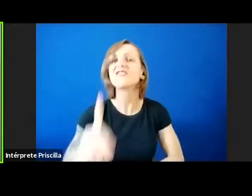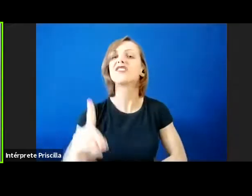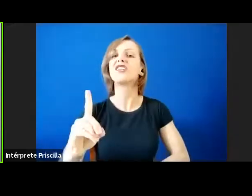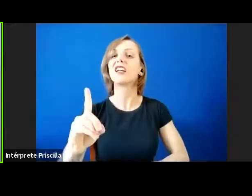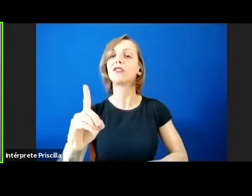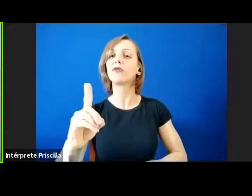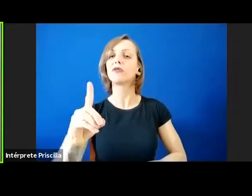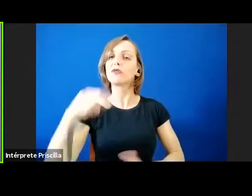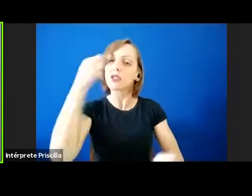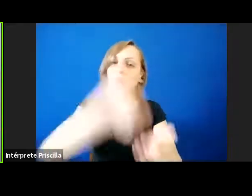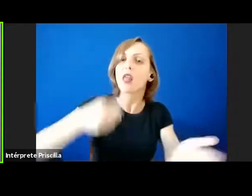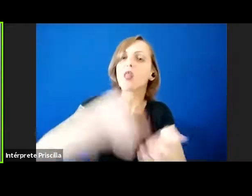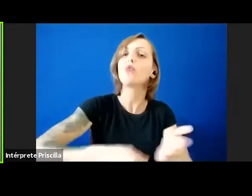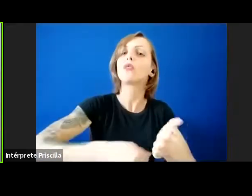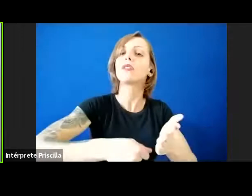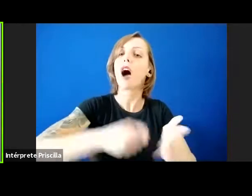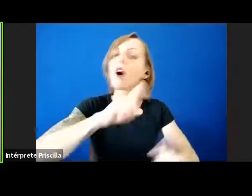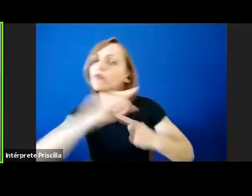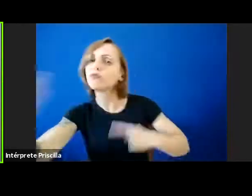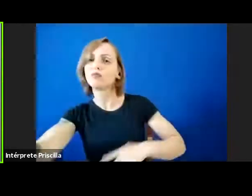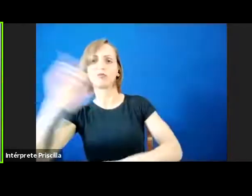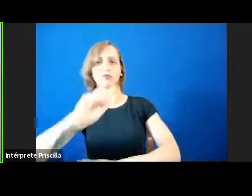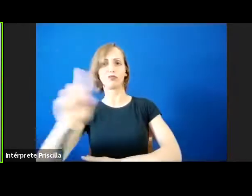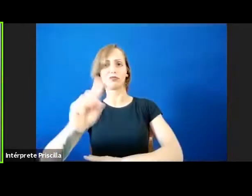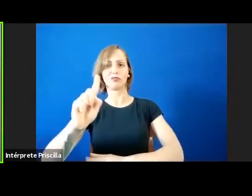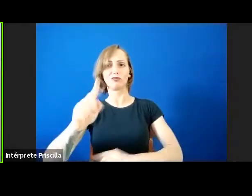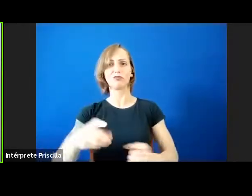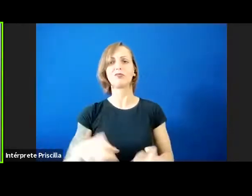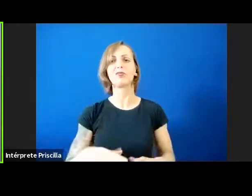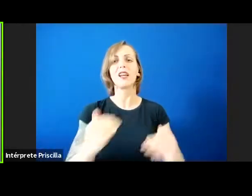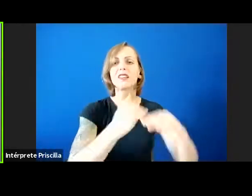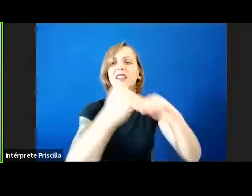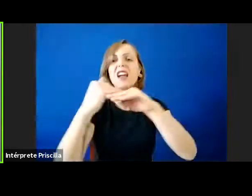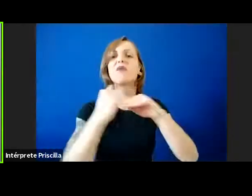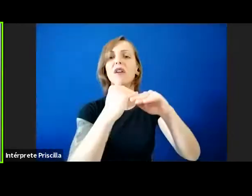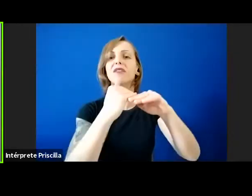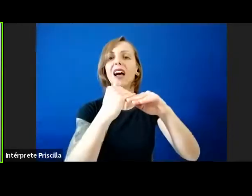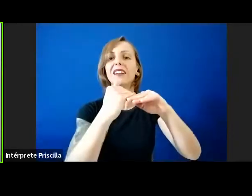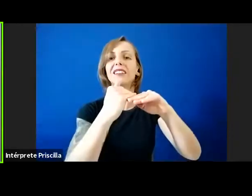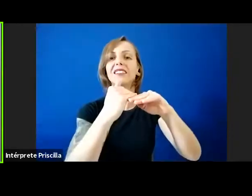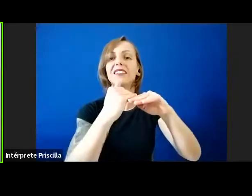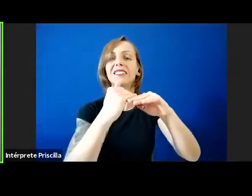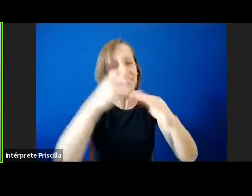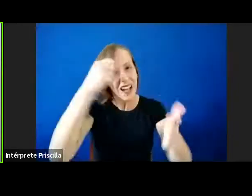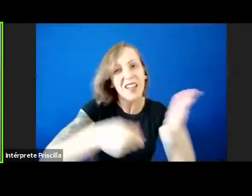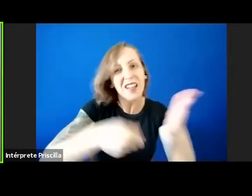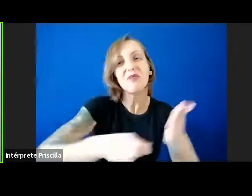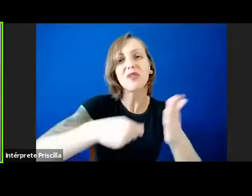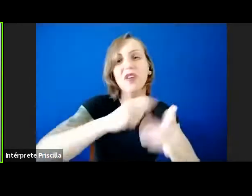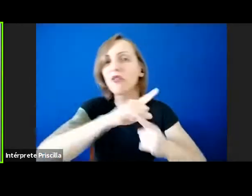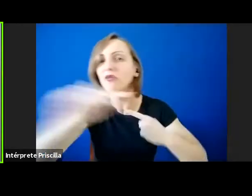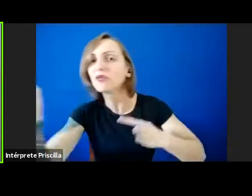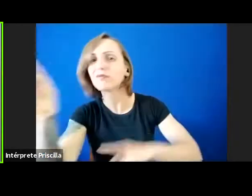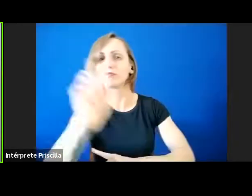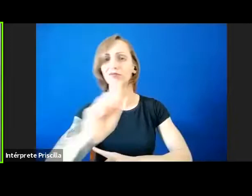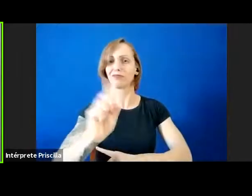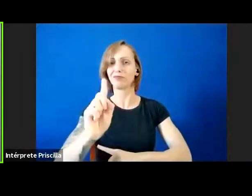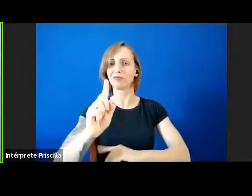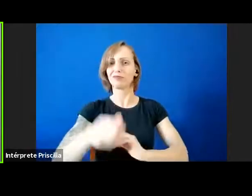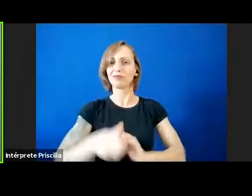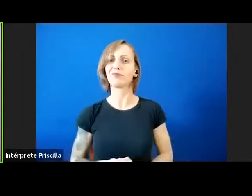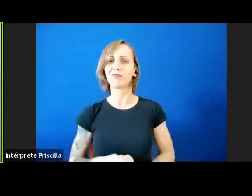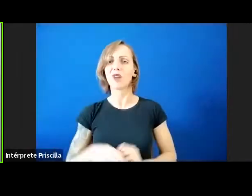fujo. Pela igualdade, da luta eu não fujo. Para construir uma nova